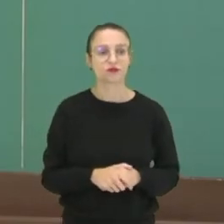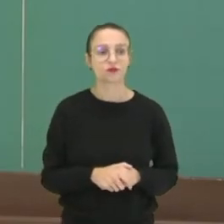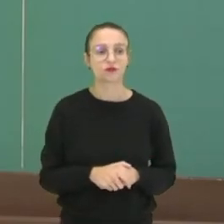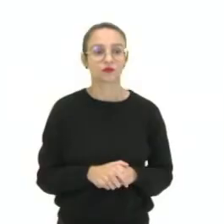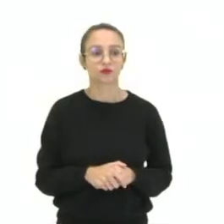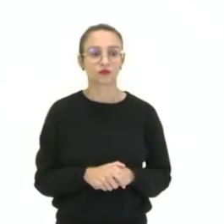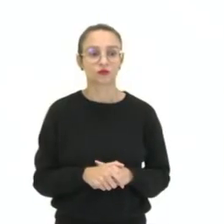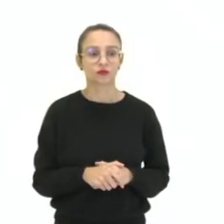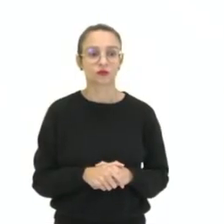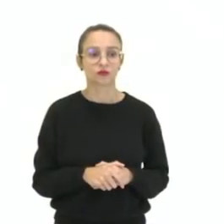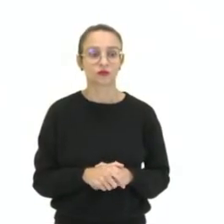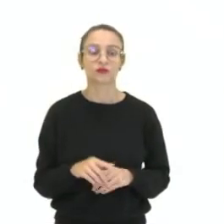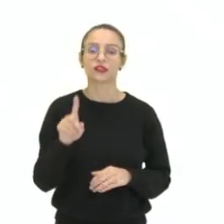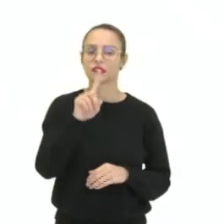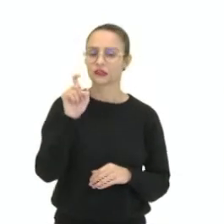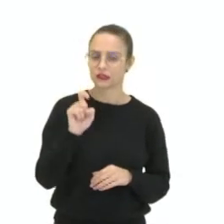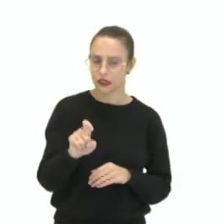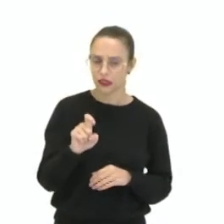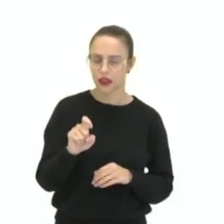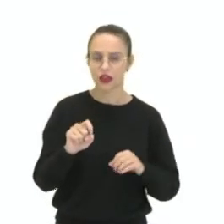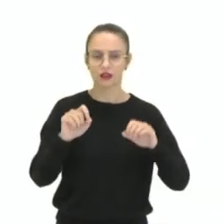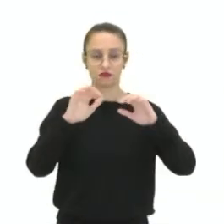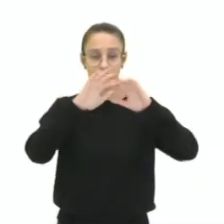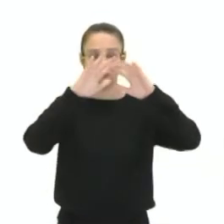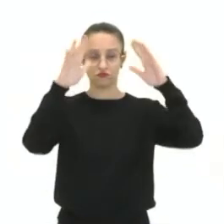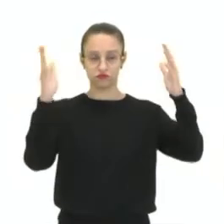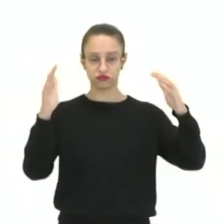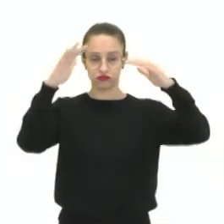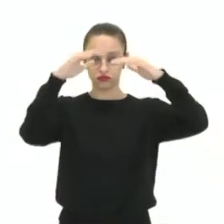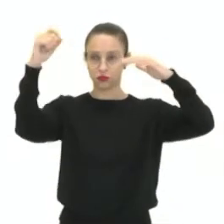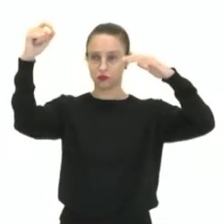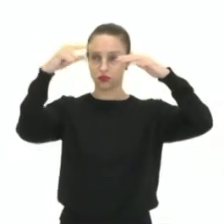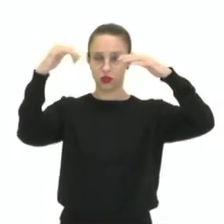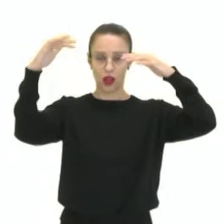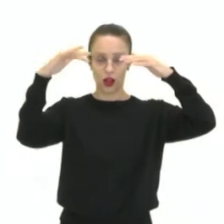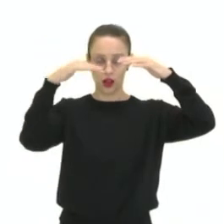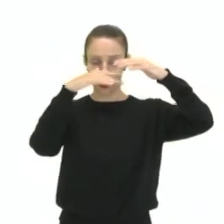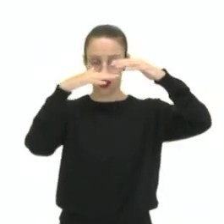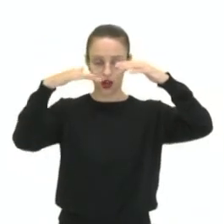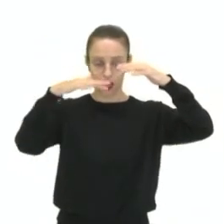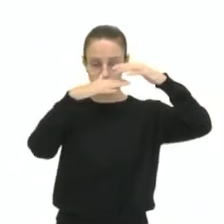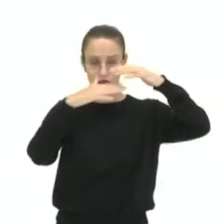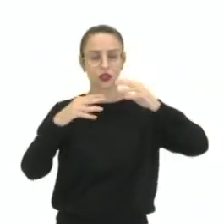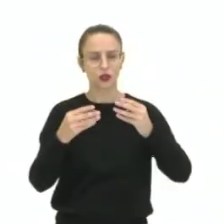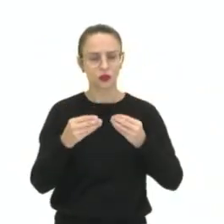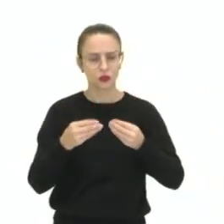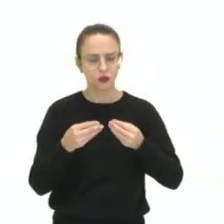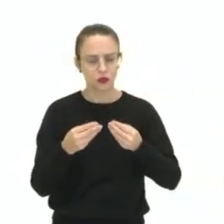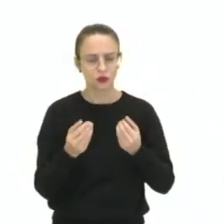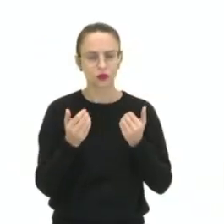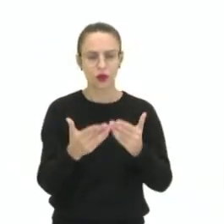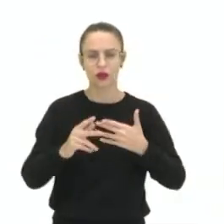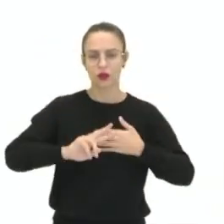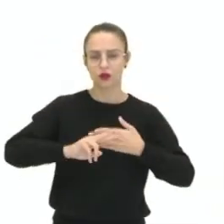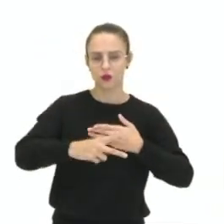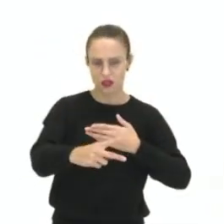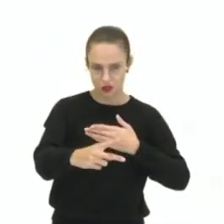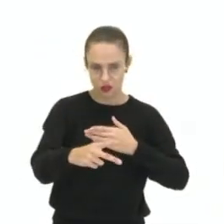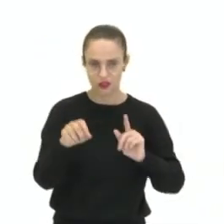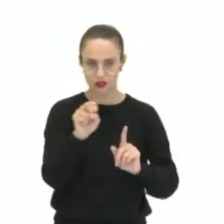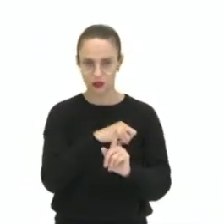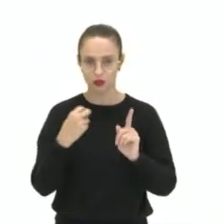aí, será que o efeito estufa traz consequências para a sociedade? Essa questão de